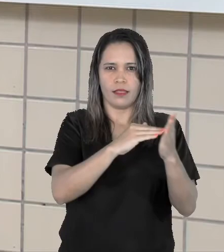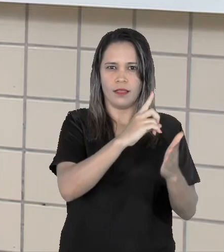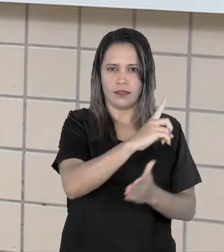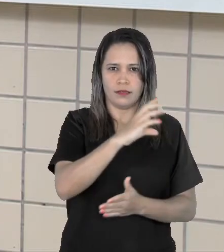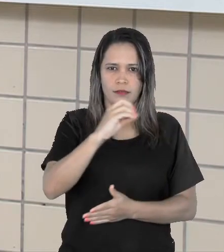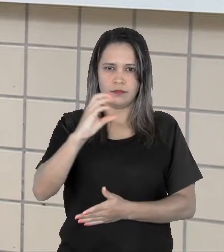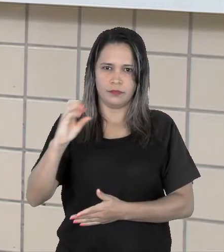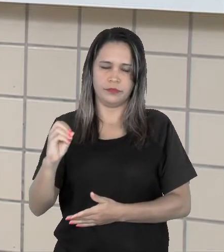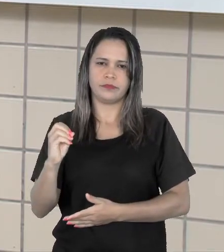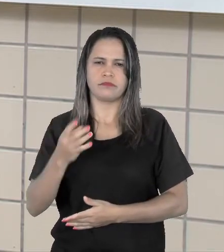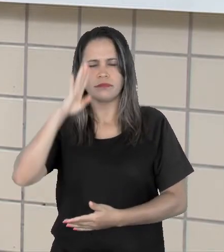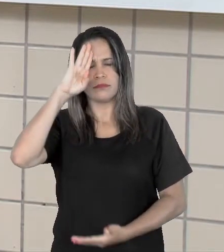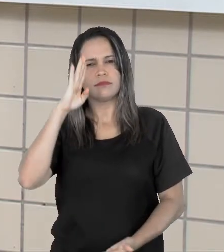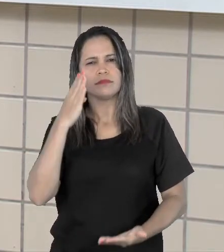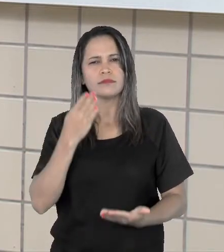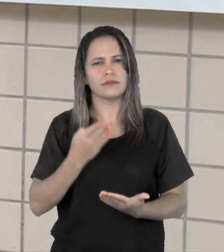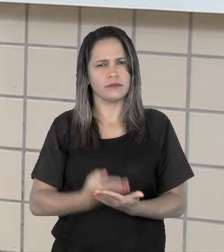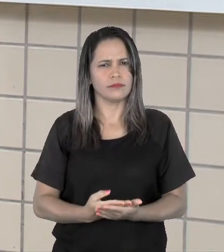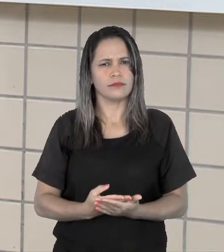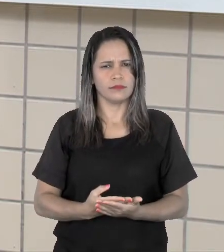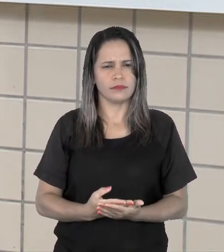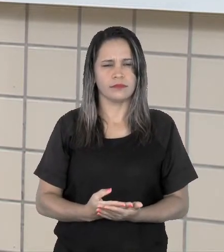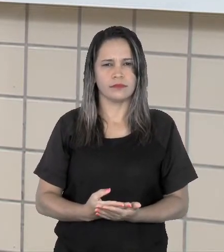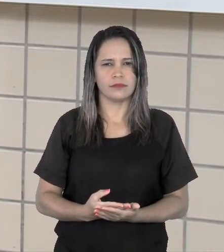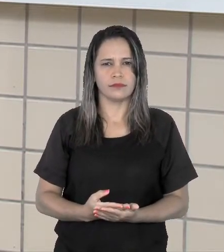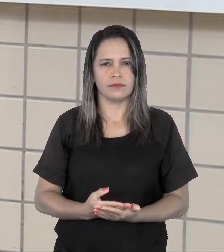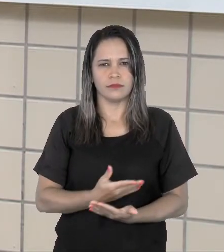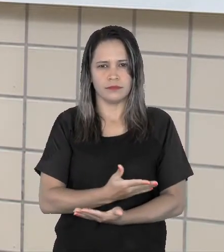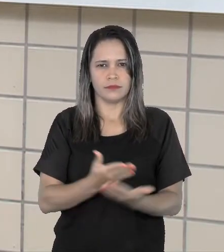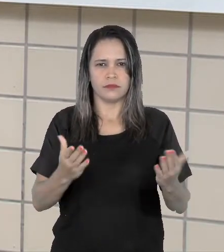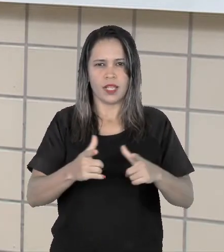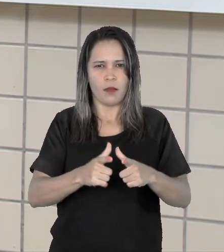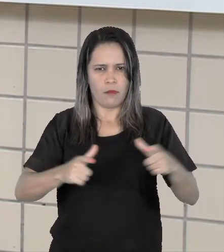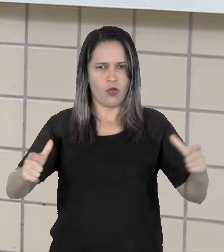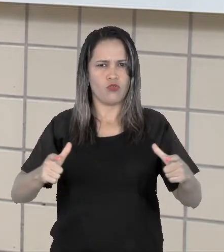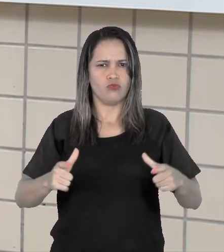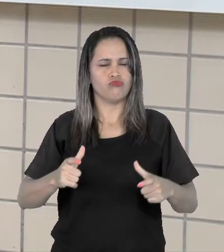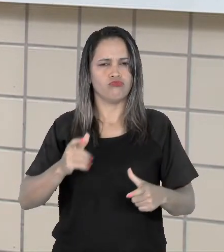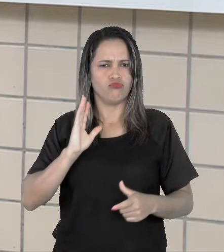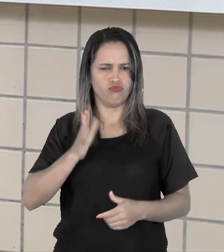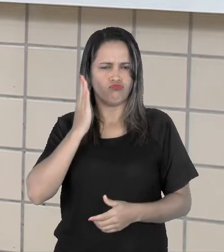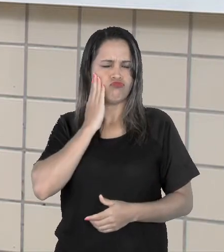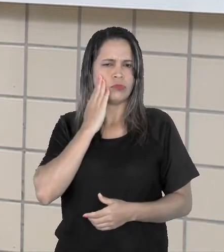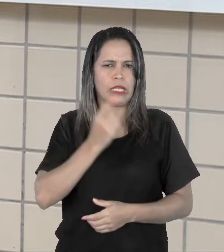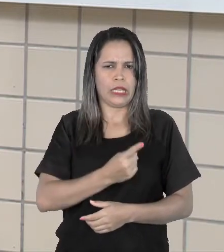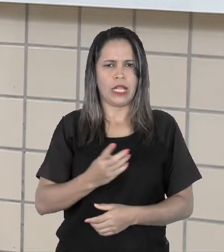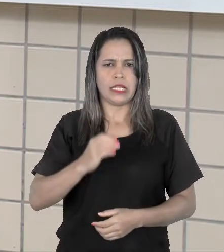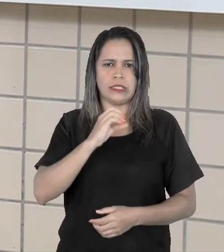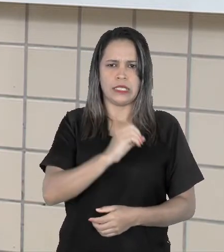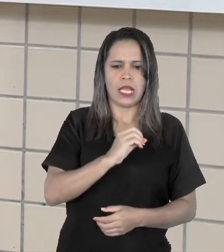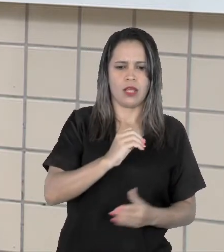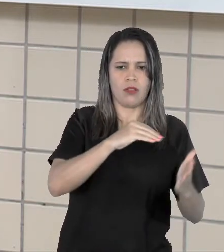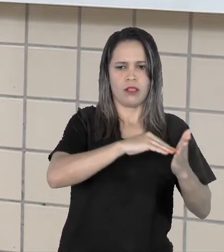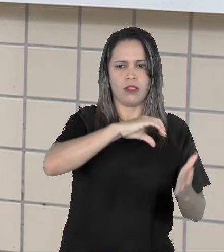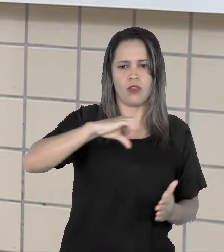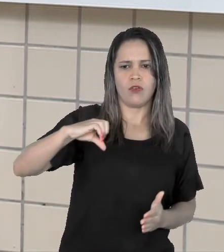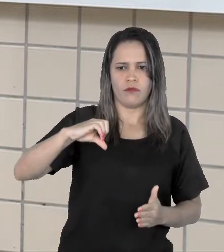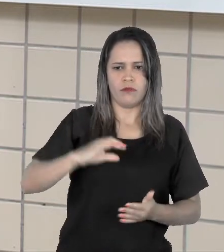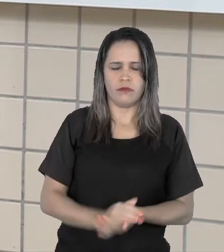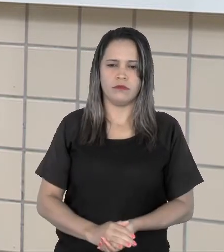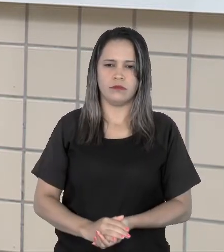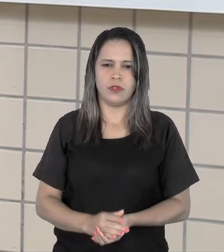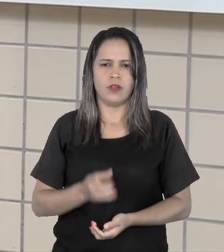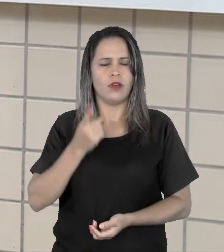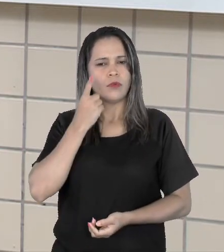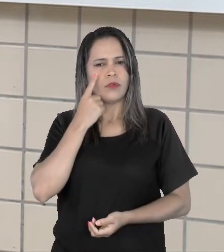E eu acredito que vocês, a maioria já conta números de 0 a 9, né? Vamos ver